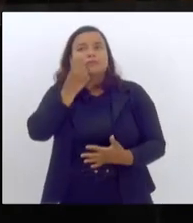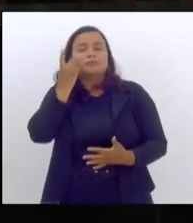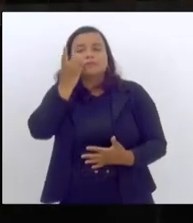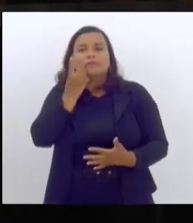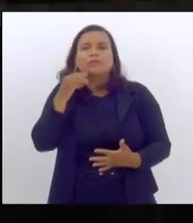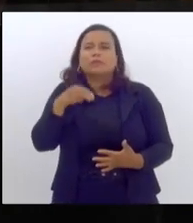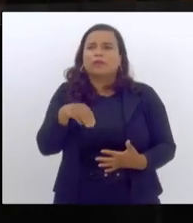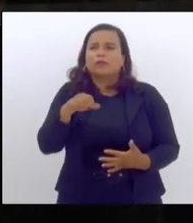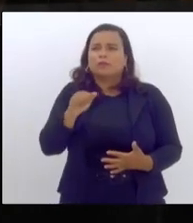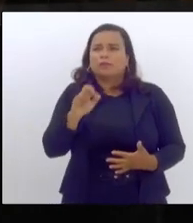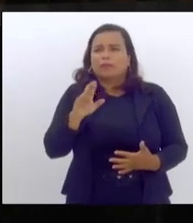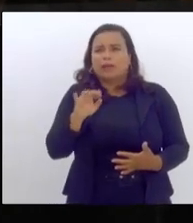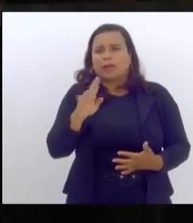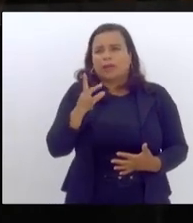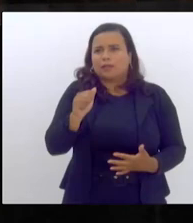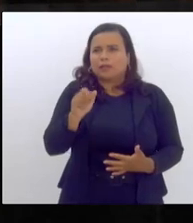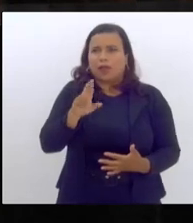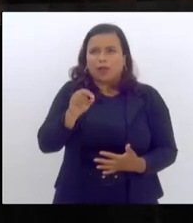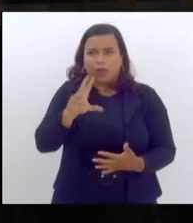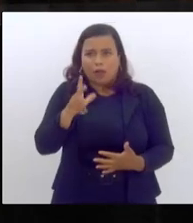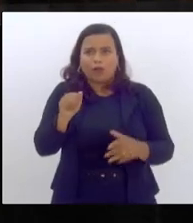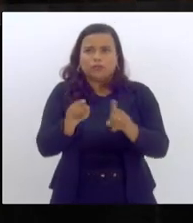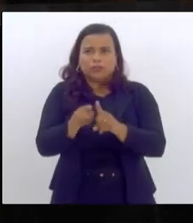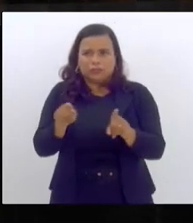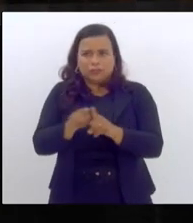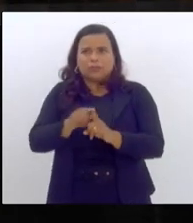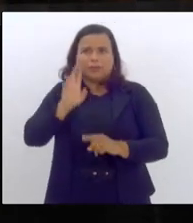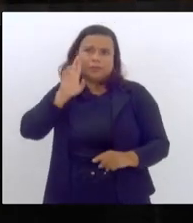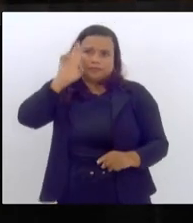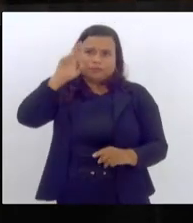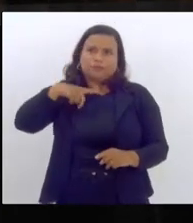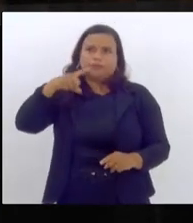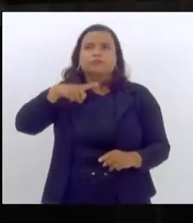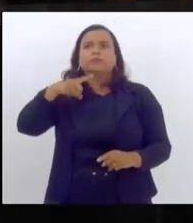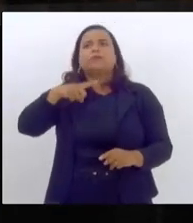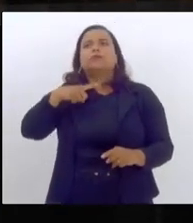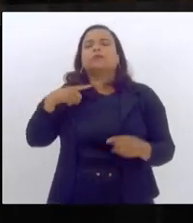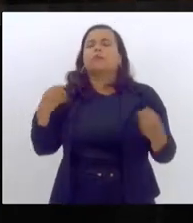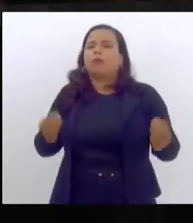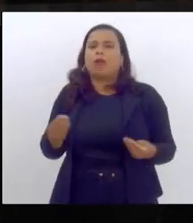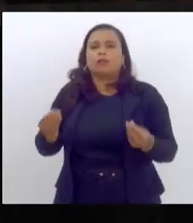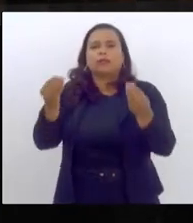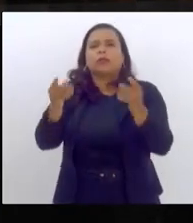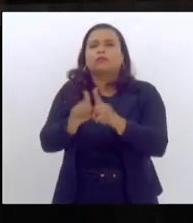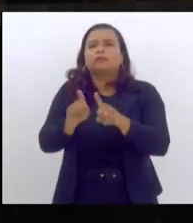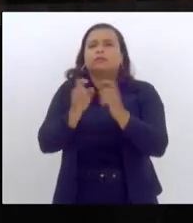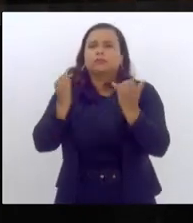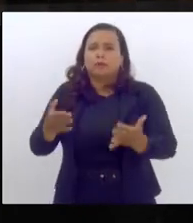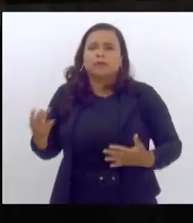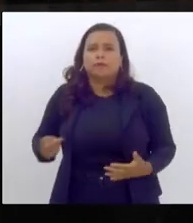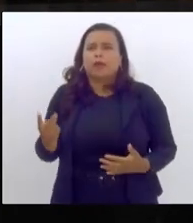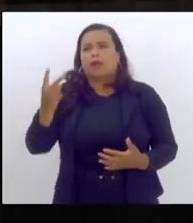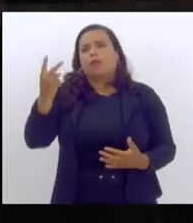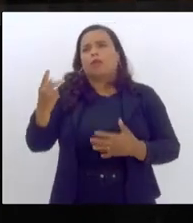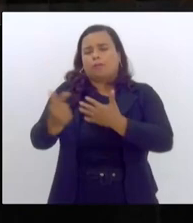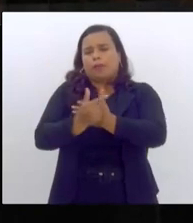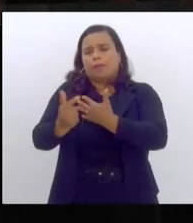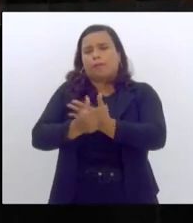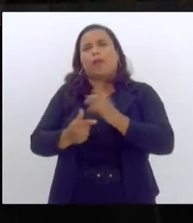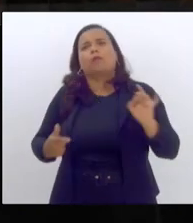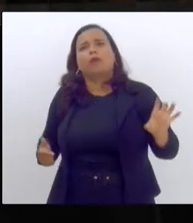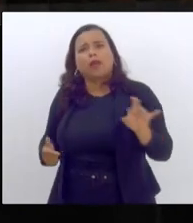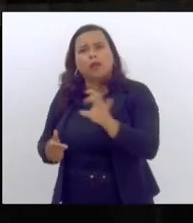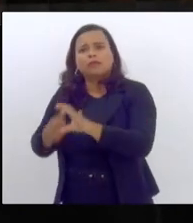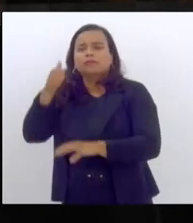Rocha presidiu com tamanha qualificação e valorizando também o papel de cada uma das mulheres parlamentares